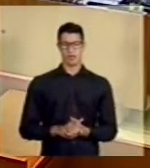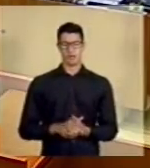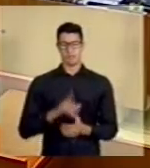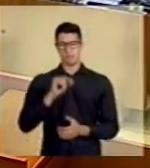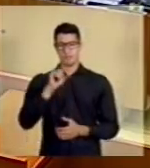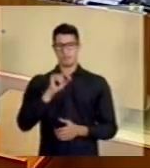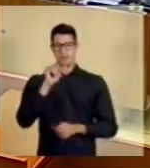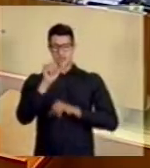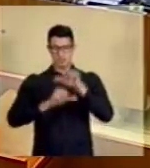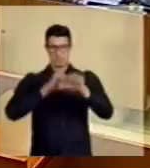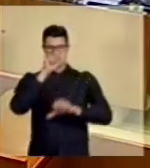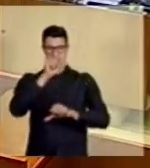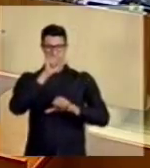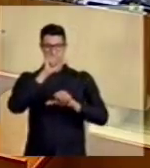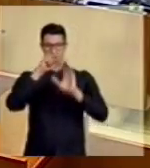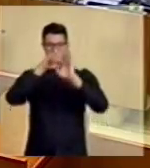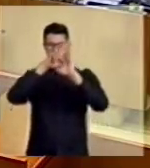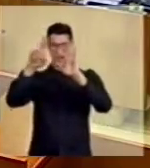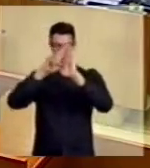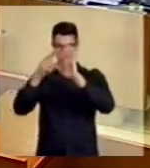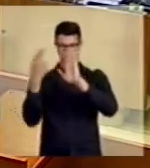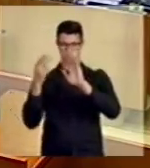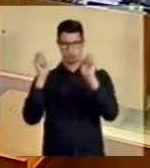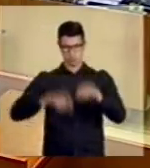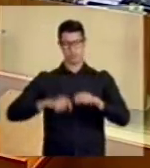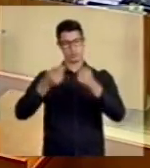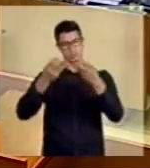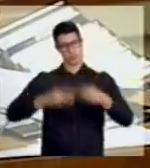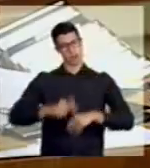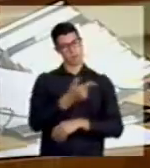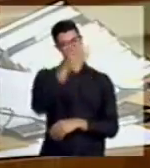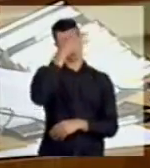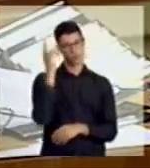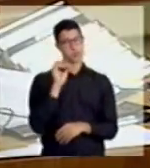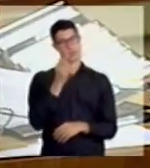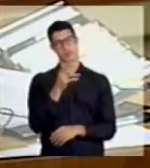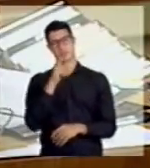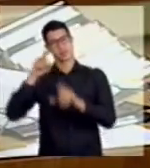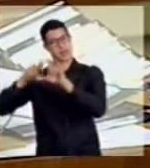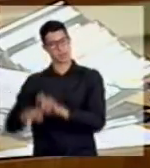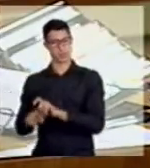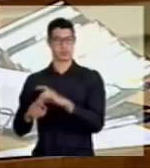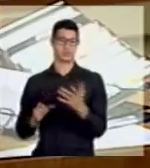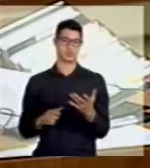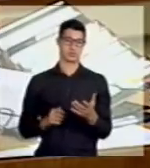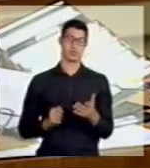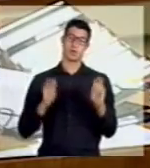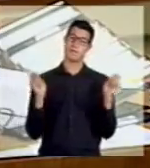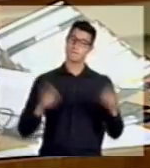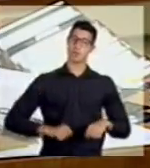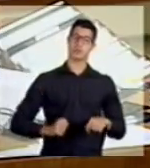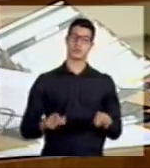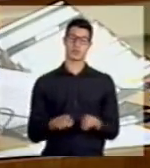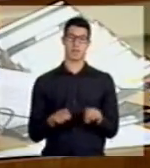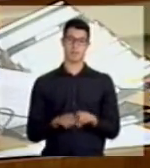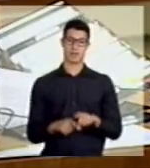Esta mudança de nome pode afetar terceiros, por exemplo, credores, pode